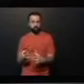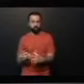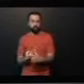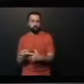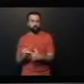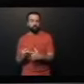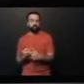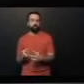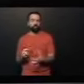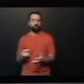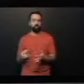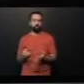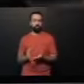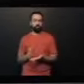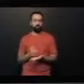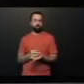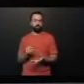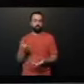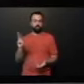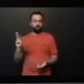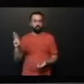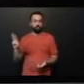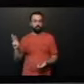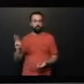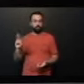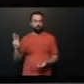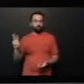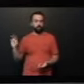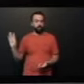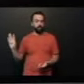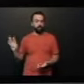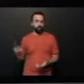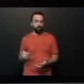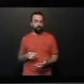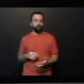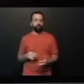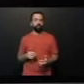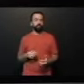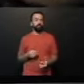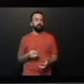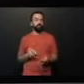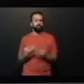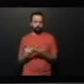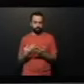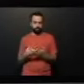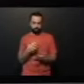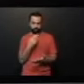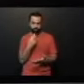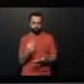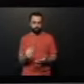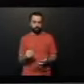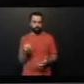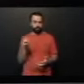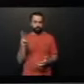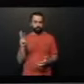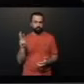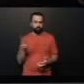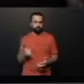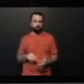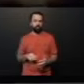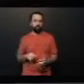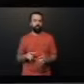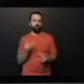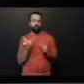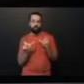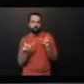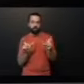da apostila, tá? Nós vamos ver também no estudar a língua 3, palavrinhas com X e com